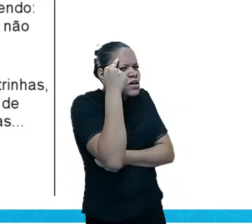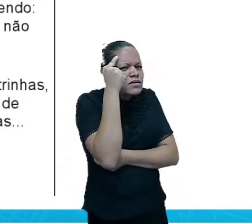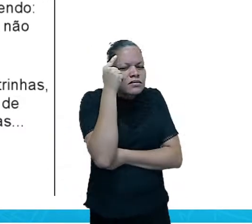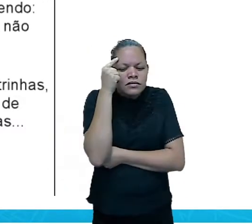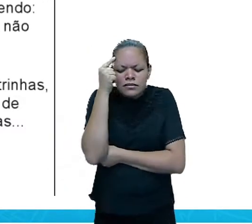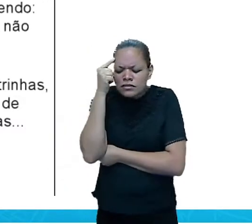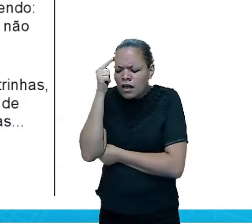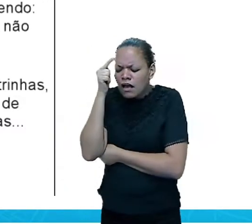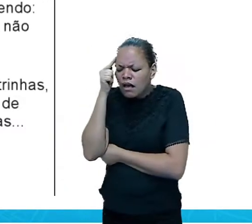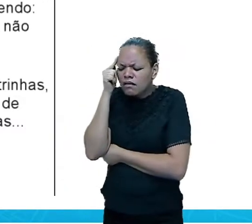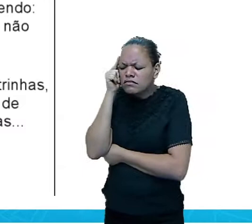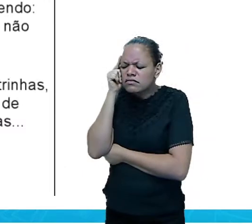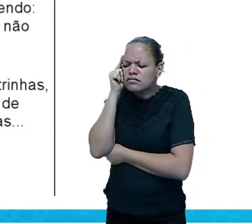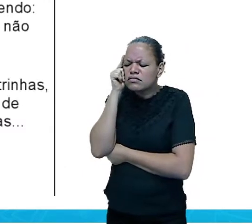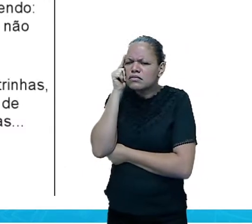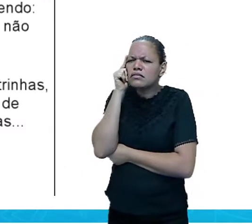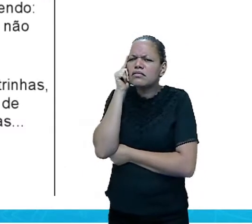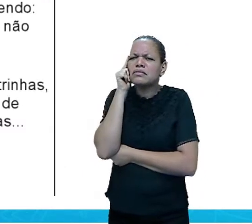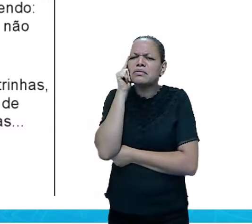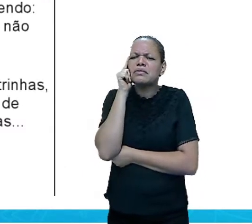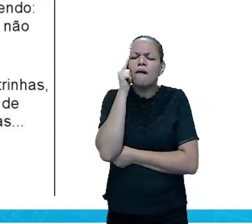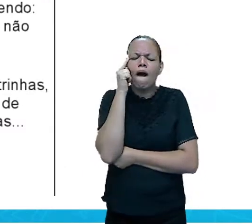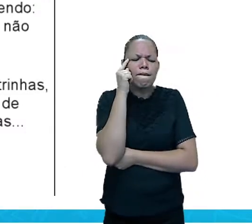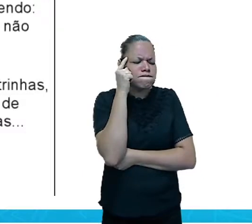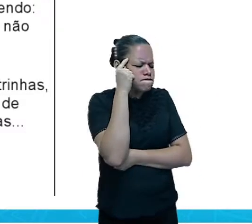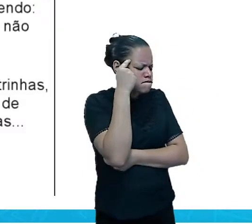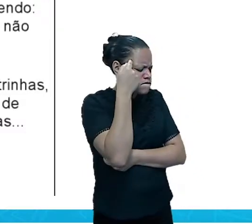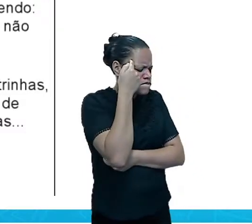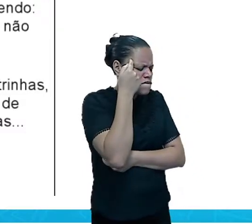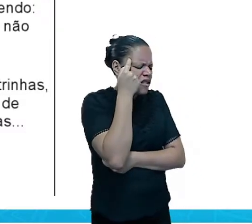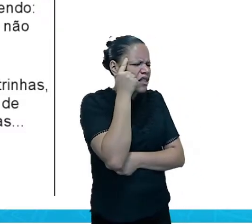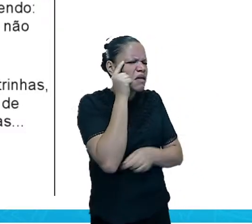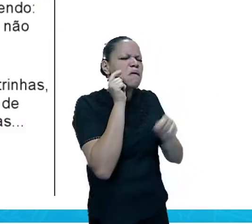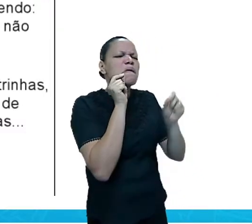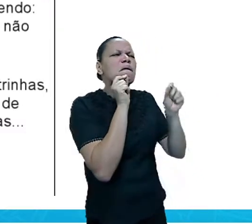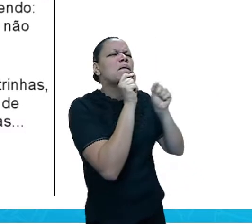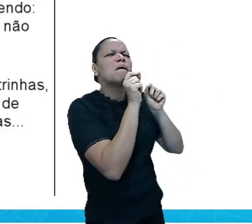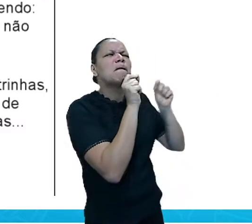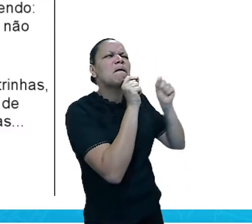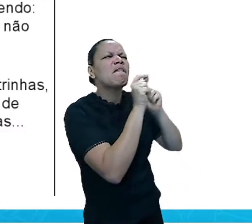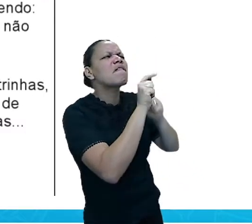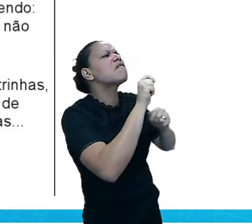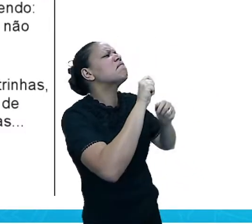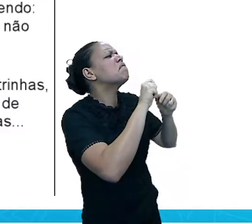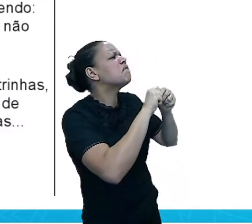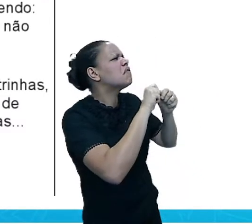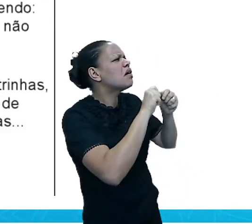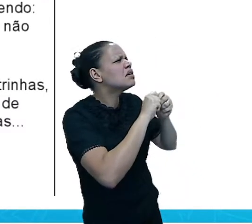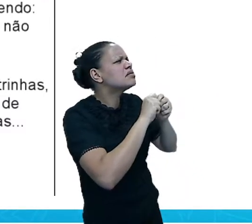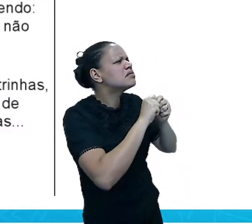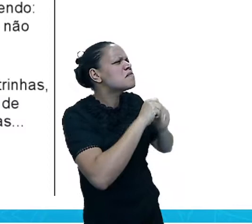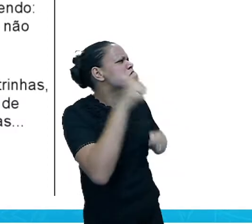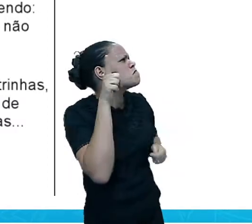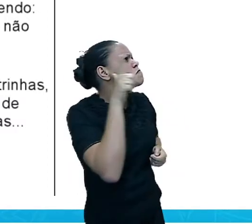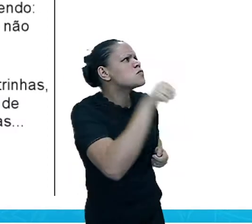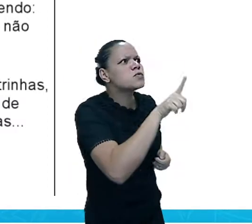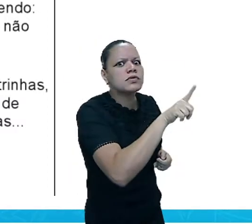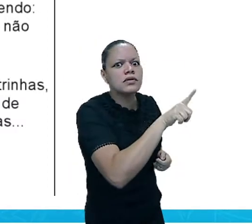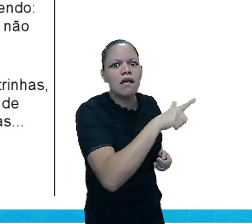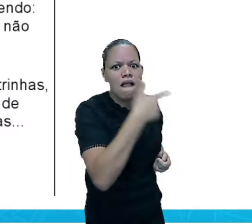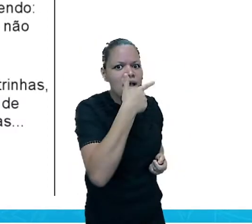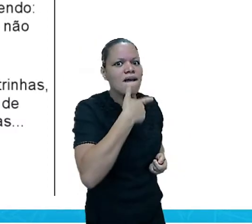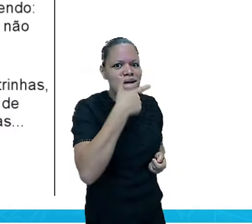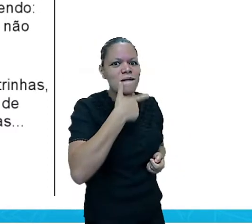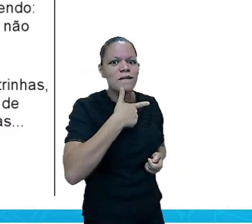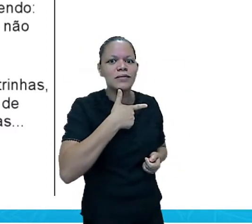aqui a definição, a refletir, a pensar. Aí eu preciso arrumar uma maneira de pegar aquele